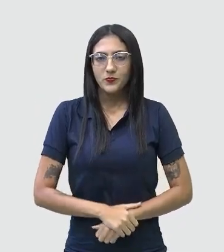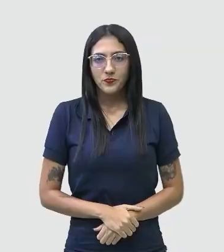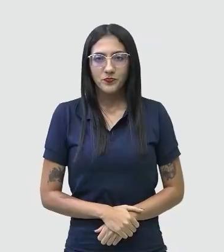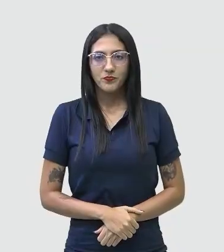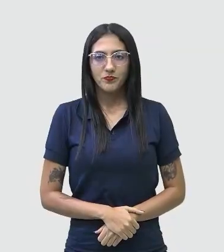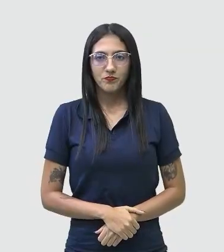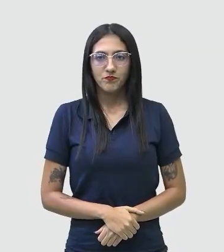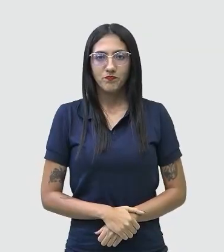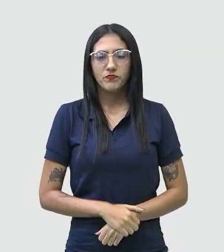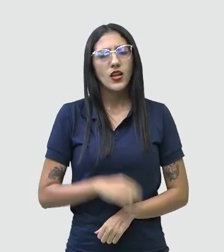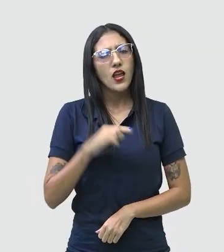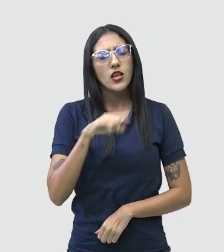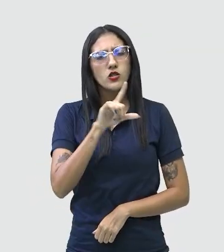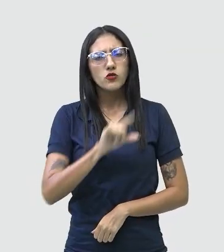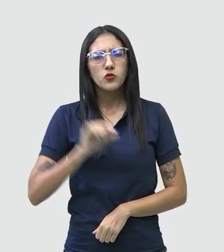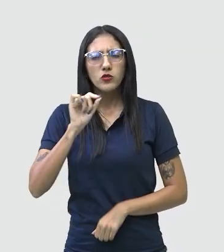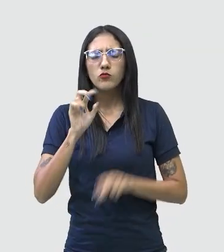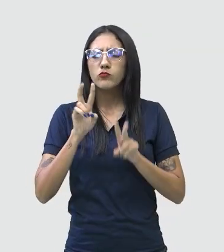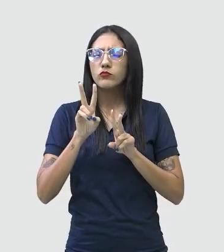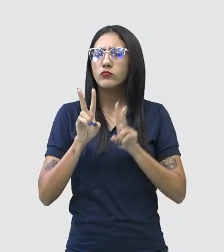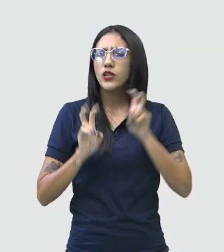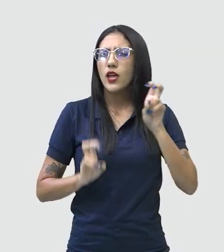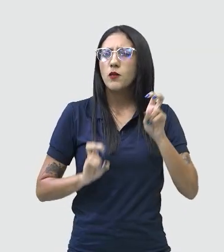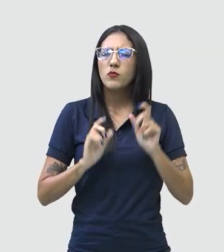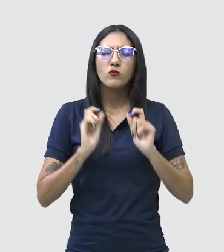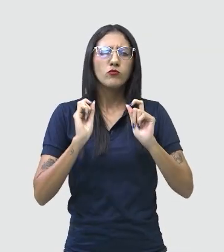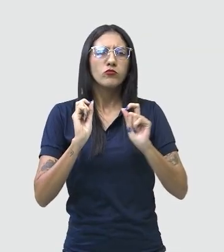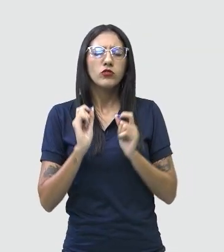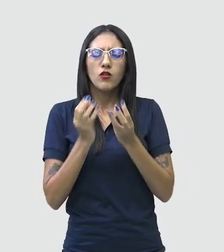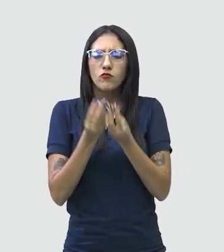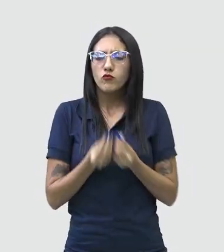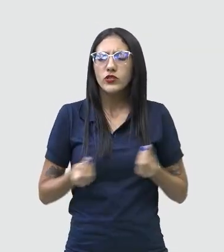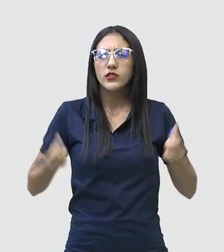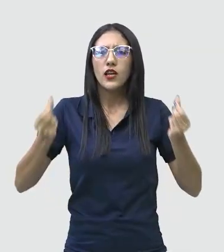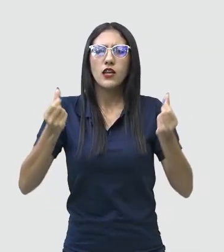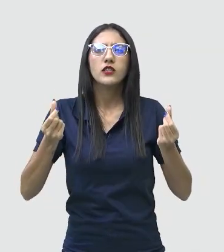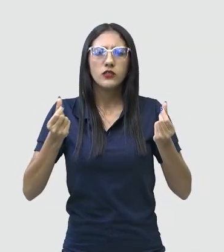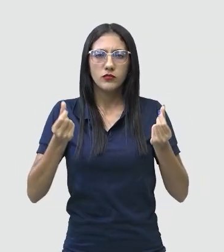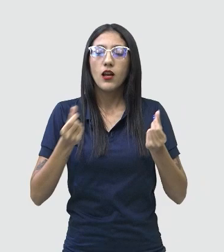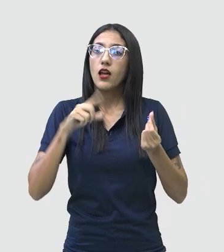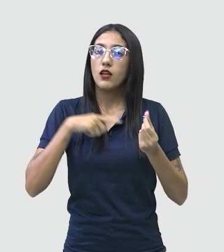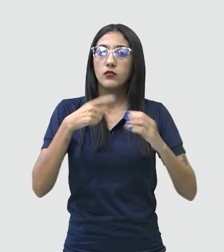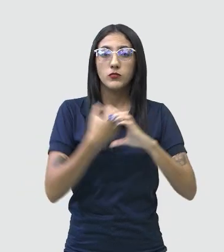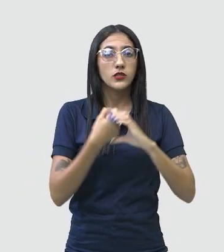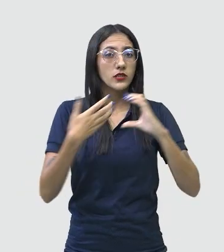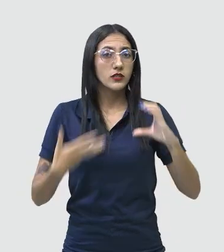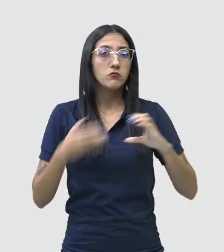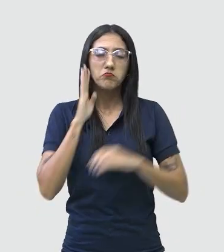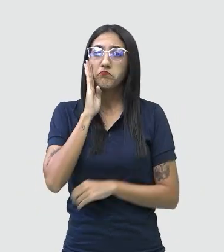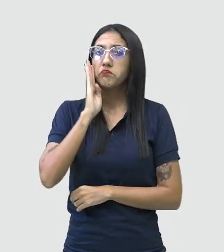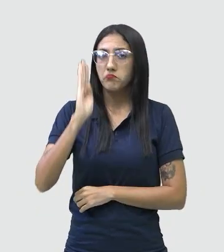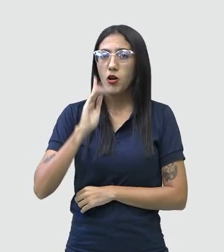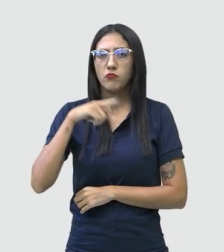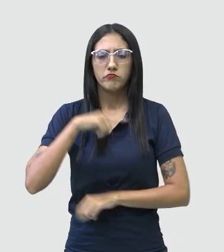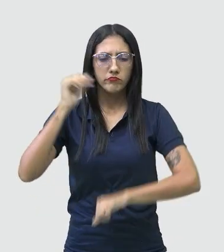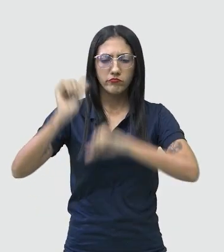Escolheu a metáfora do líquido ou da fluidez como principal aspecto do estado dessas mudanças.